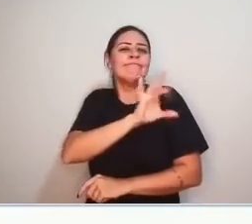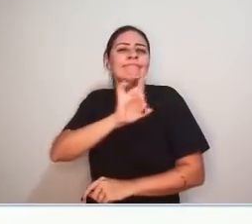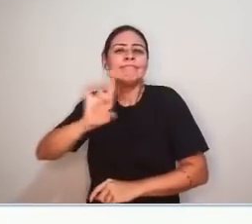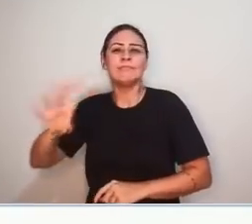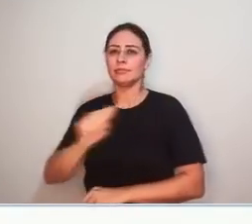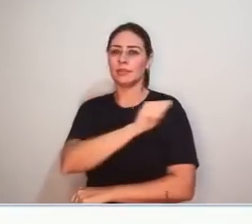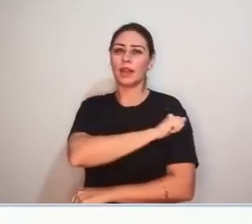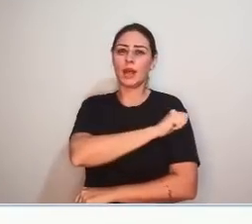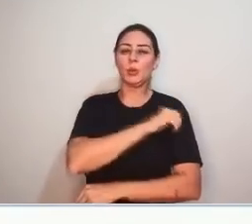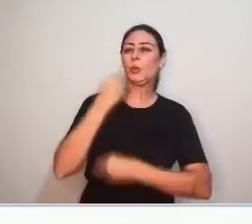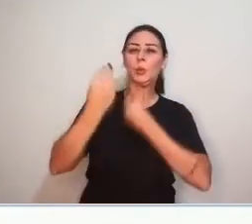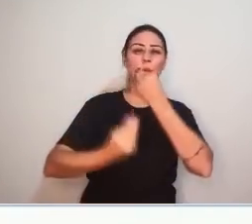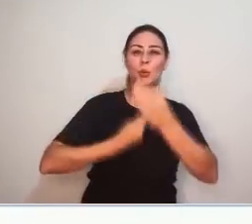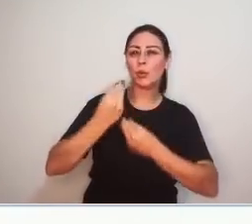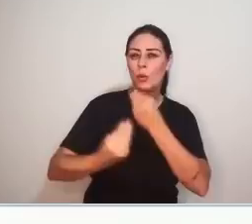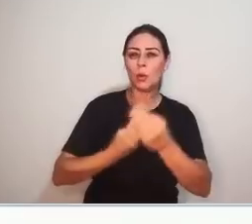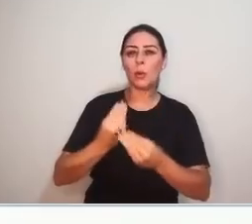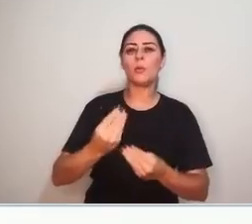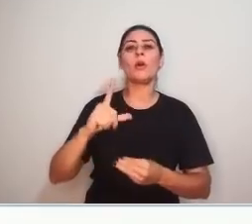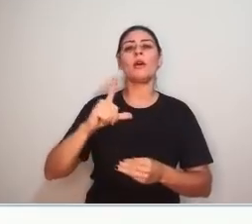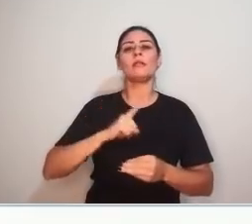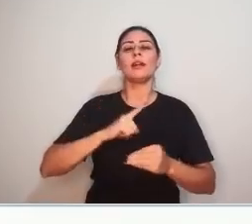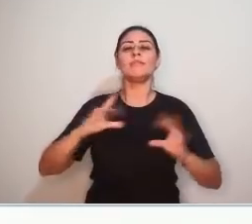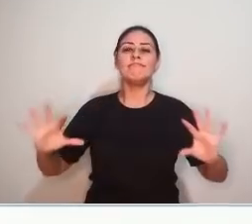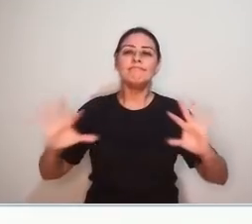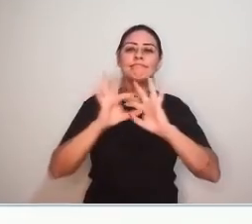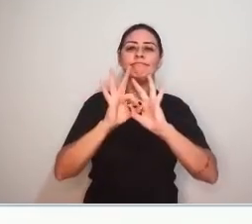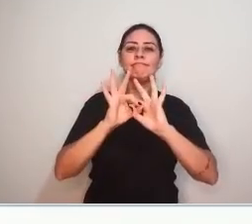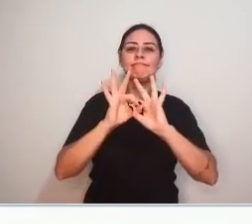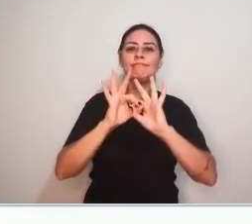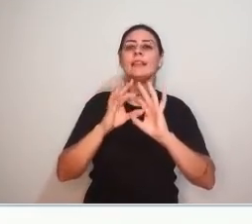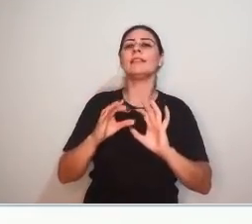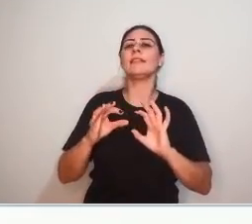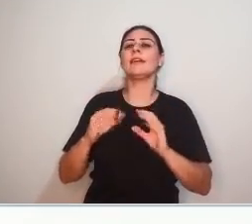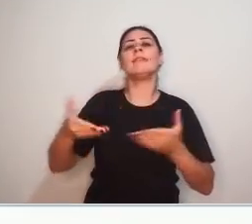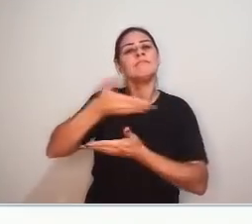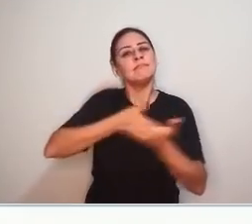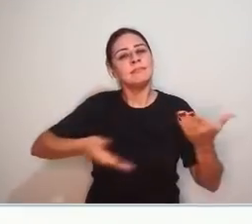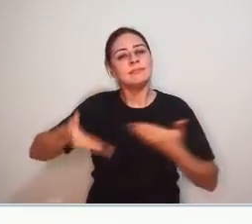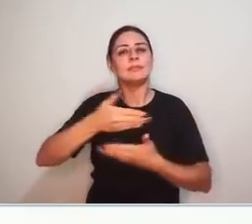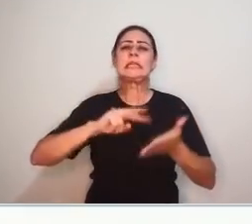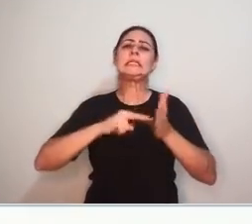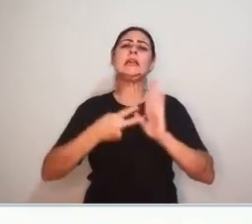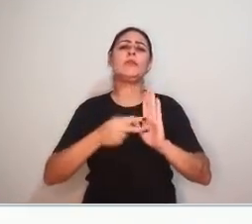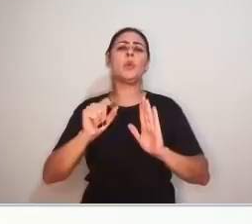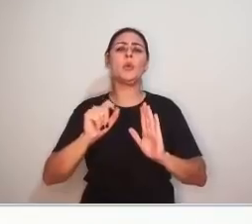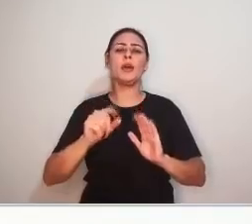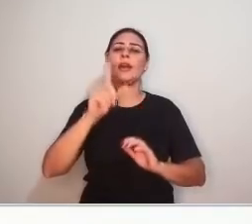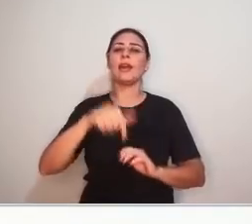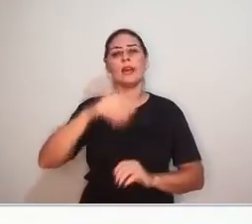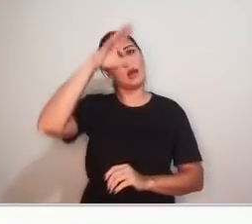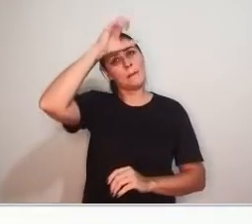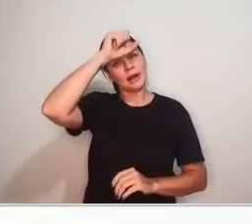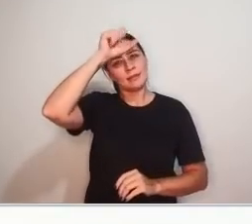que o estudante vai obter, ela precisa ser integrada. O que significa isso? Que essa modalidade, ao longo